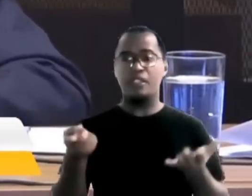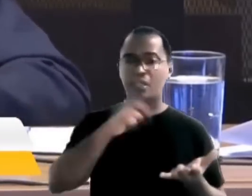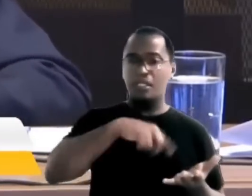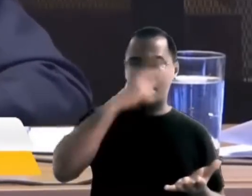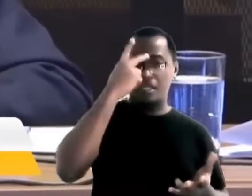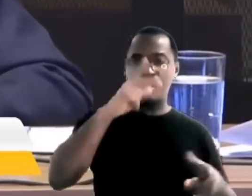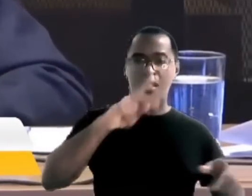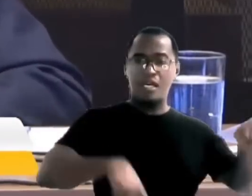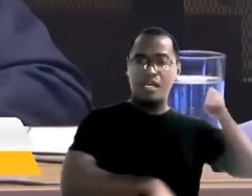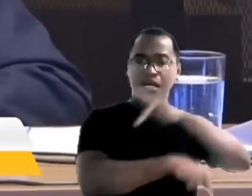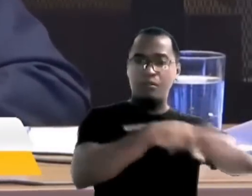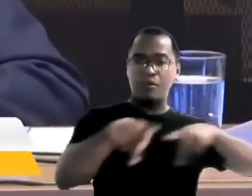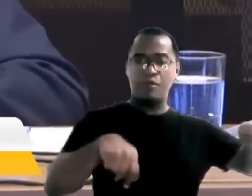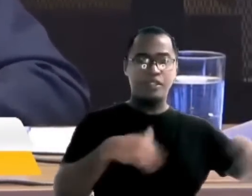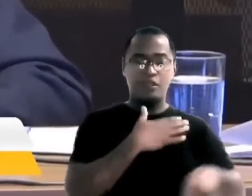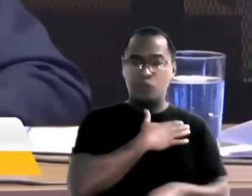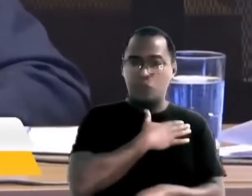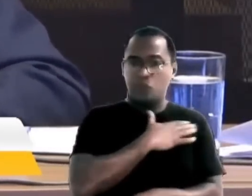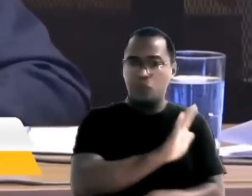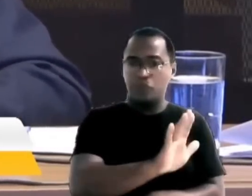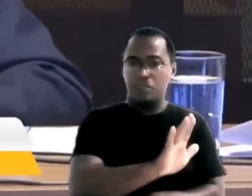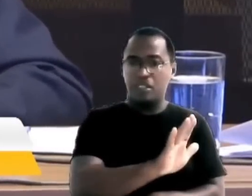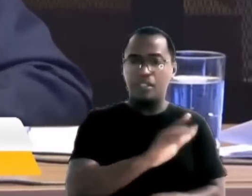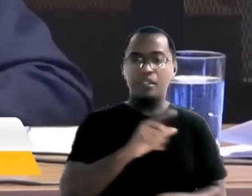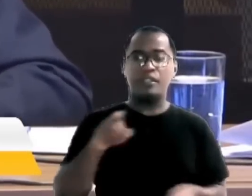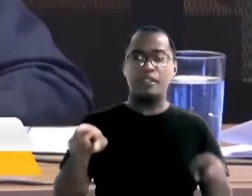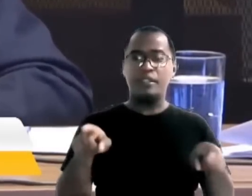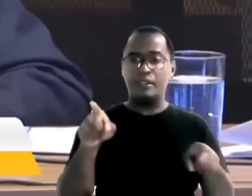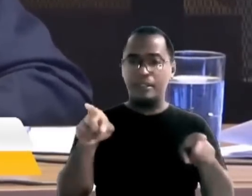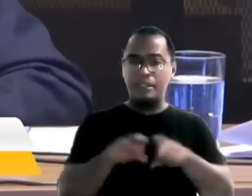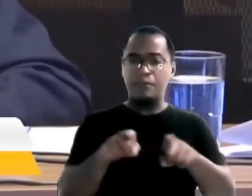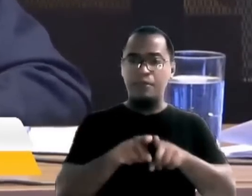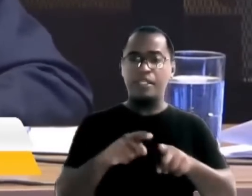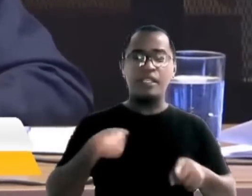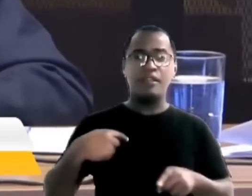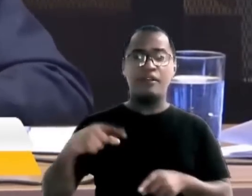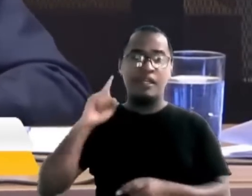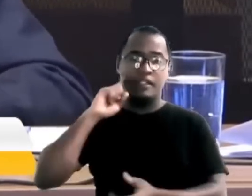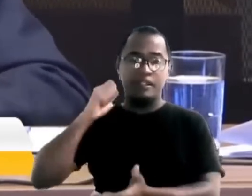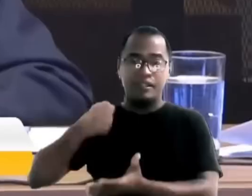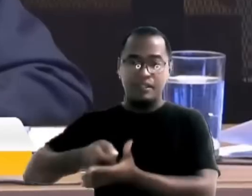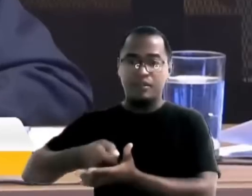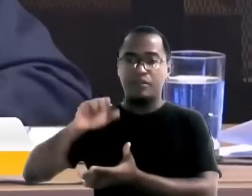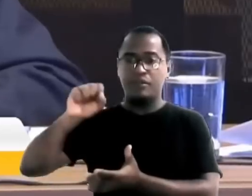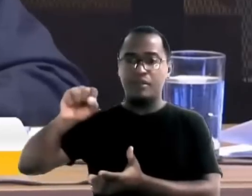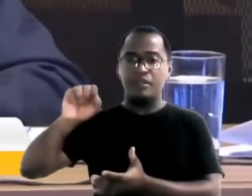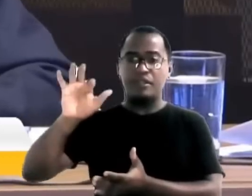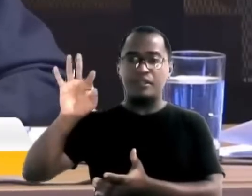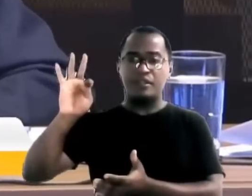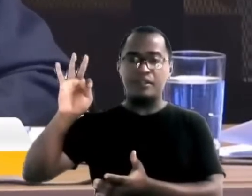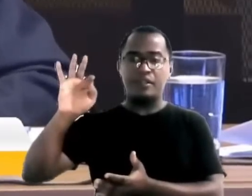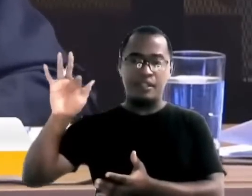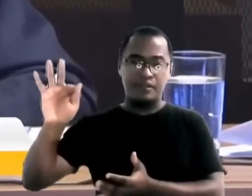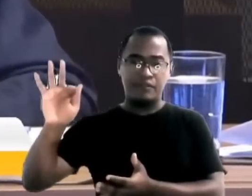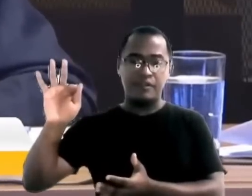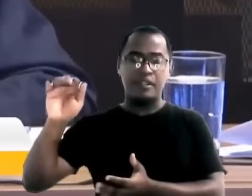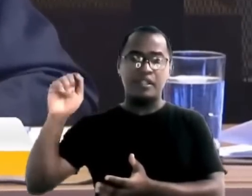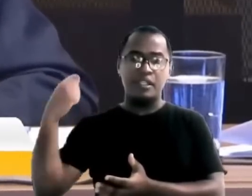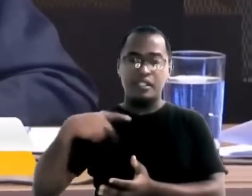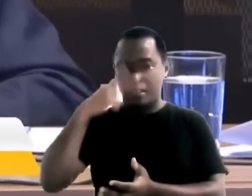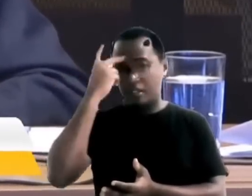população, poderia desagradar o próprio presidente. Então, mas eu falei num contexto muito mais ameno